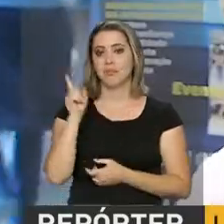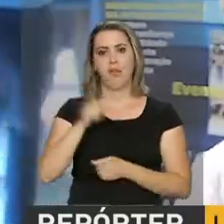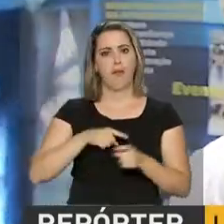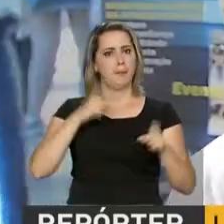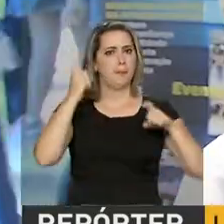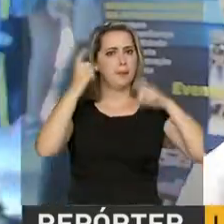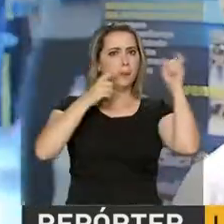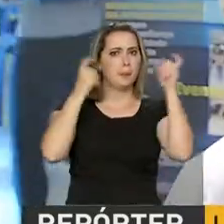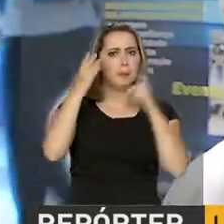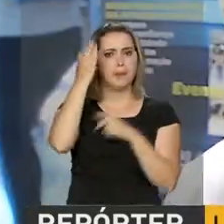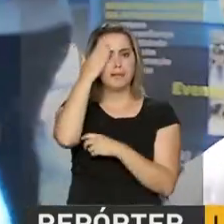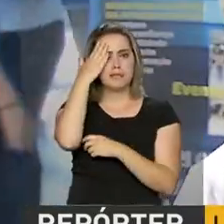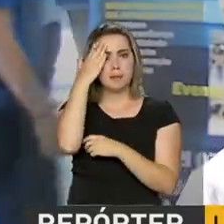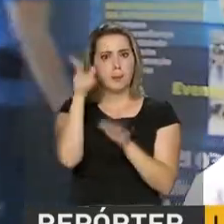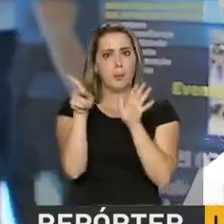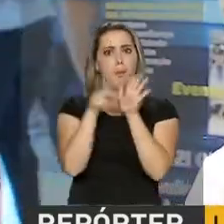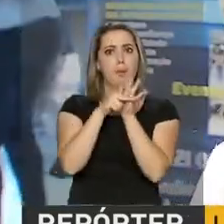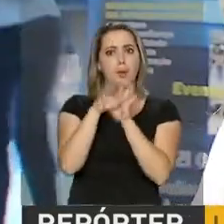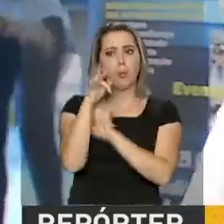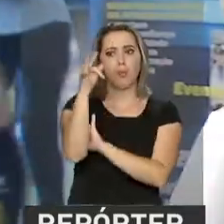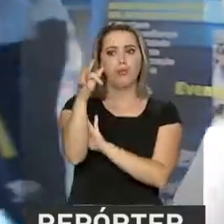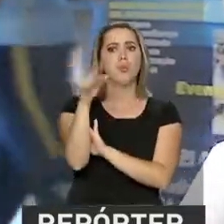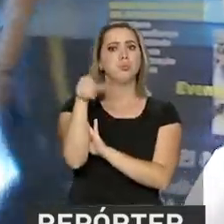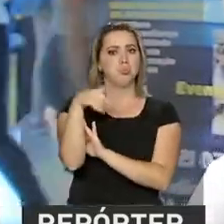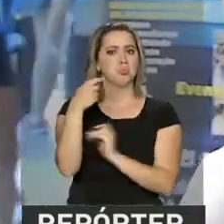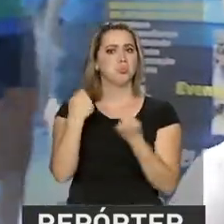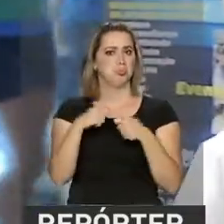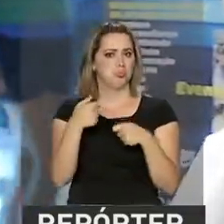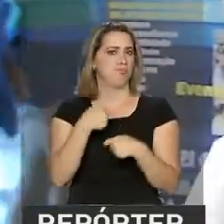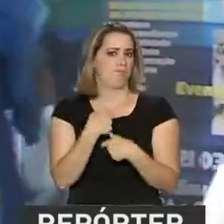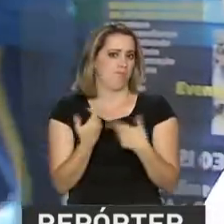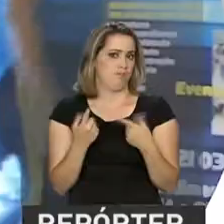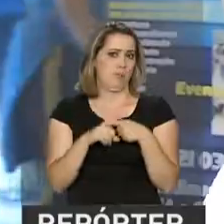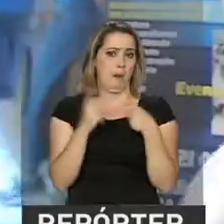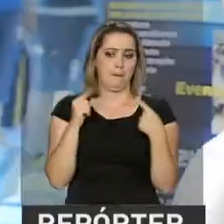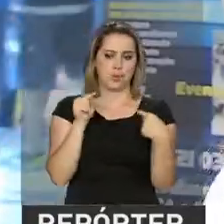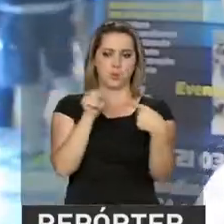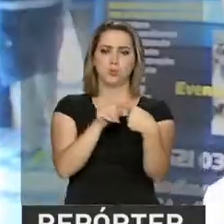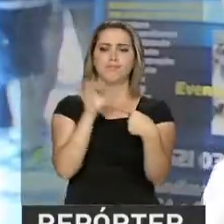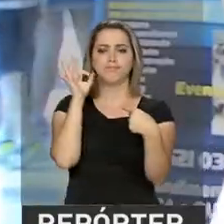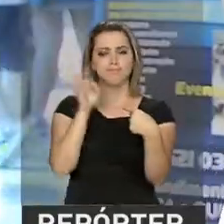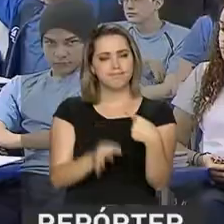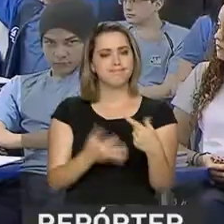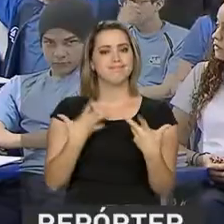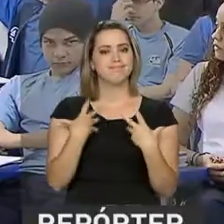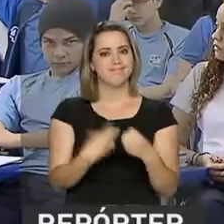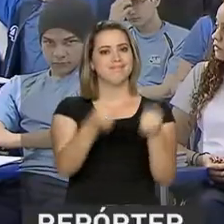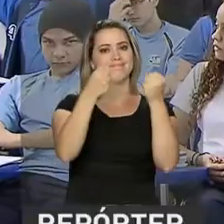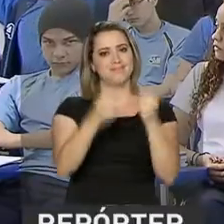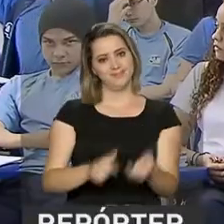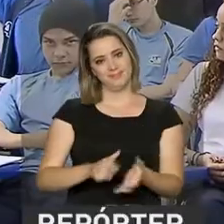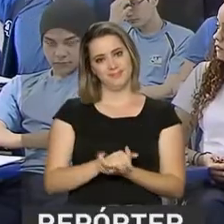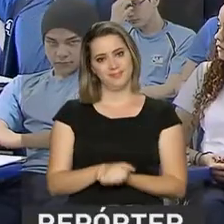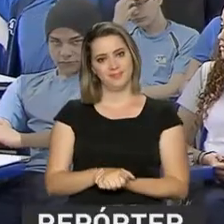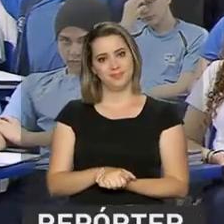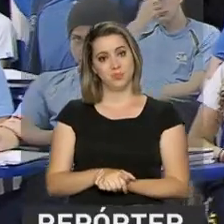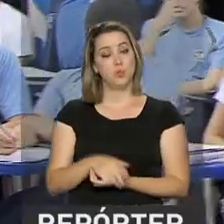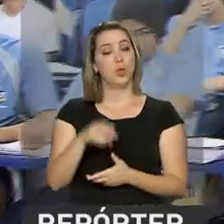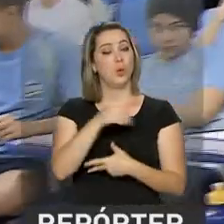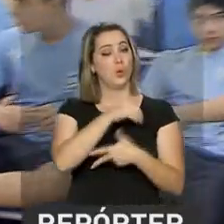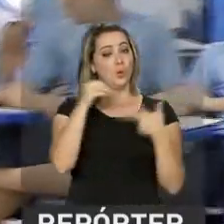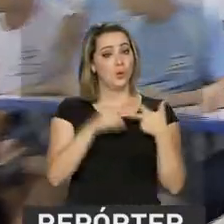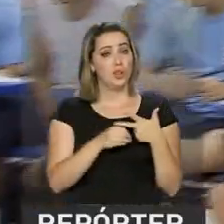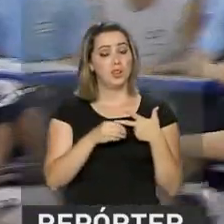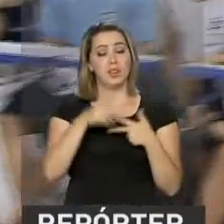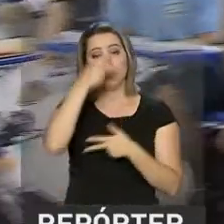seu futuro está nas suas mãos, mas estou focada e Vamos lá. Por meio do Enem, o estudante pode